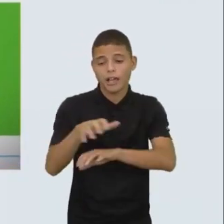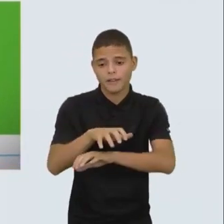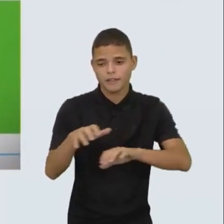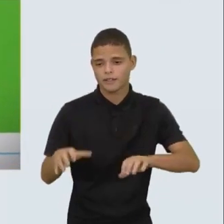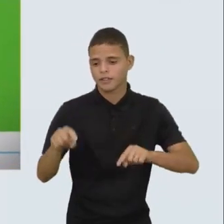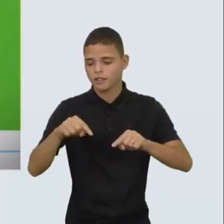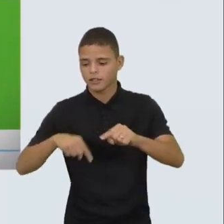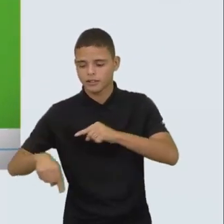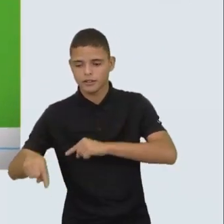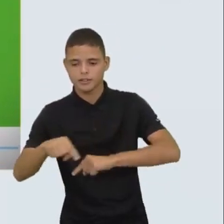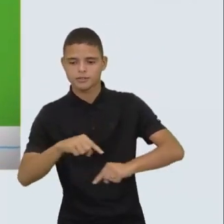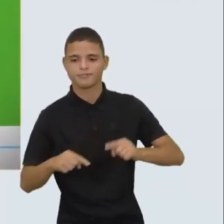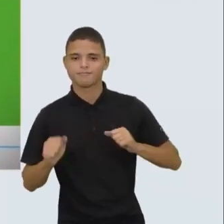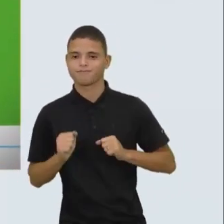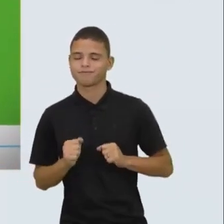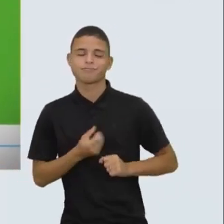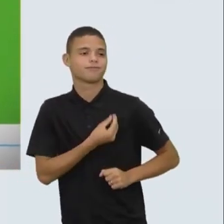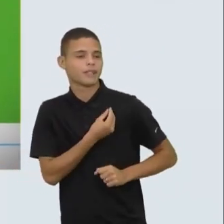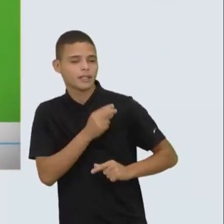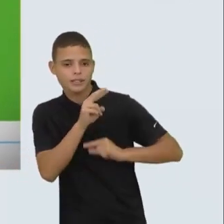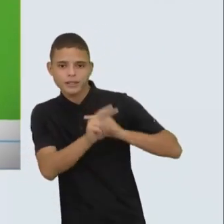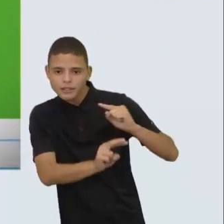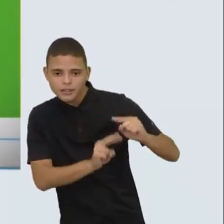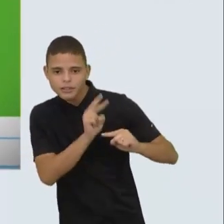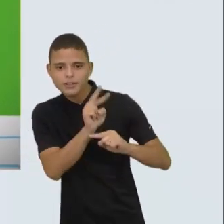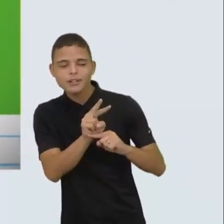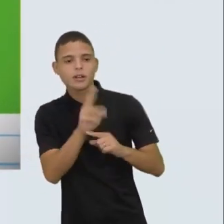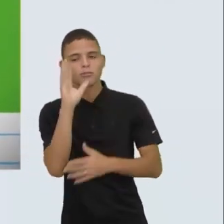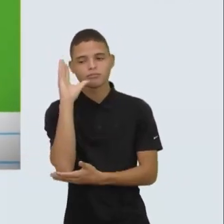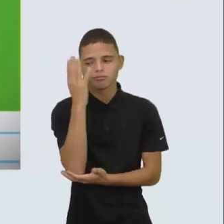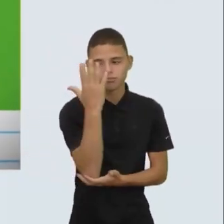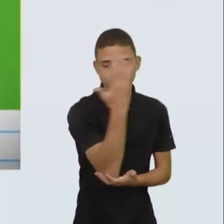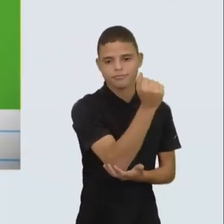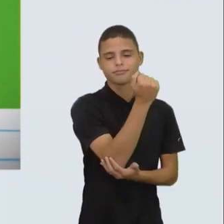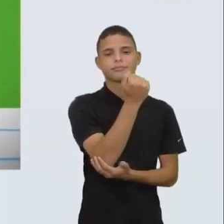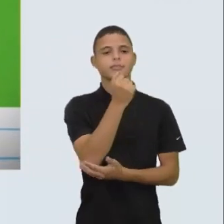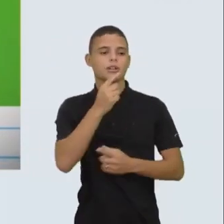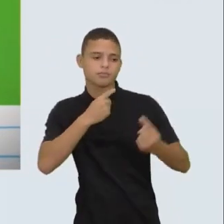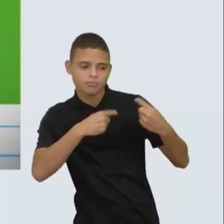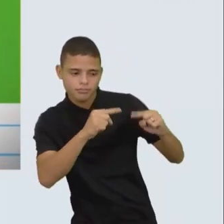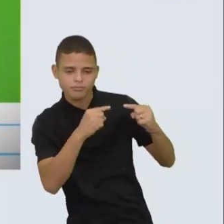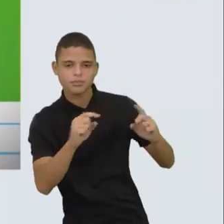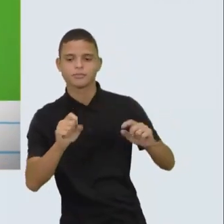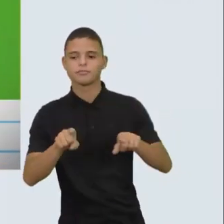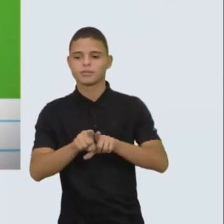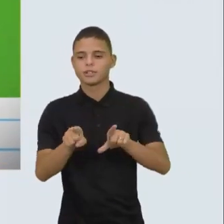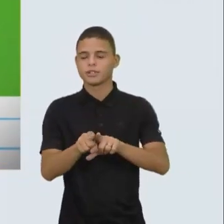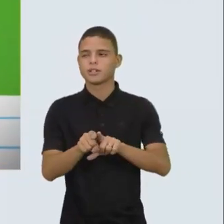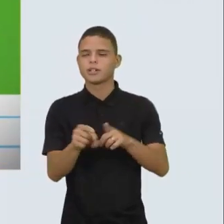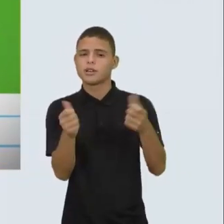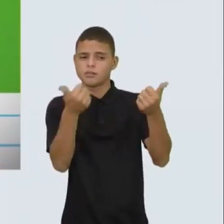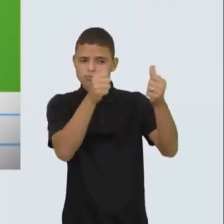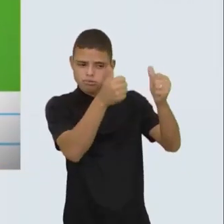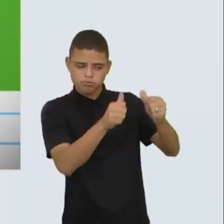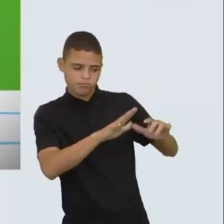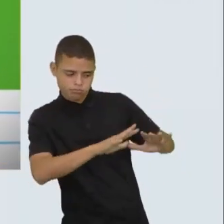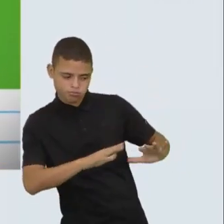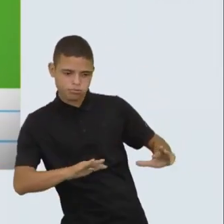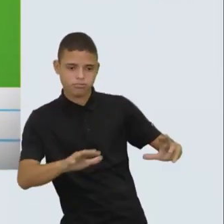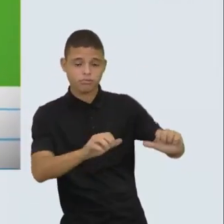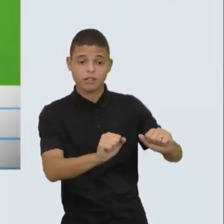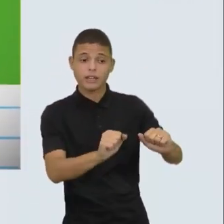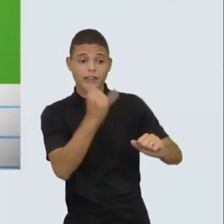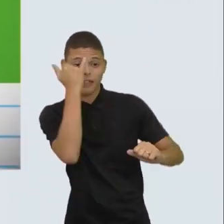terrestres, gerir de forma sustentável as florestas, combater a desertificação, deter e reverter a degradação da terra e